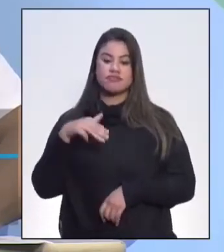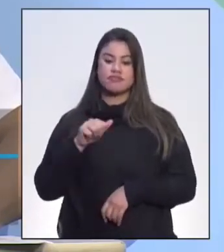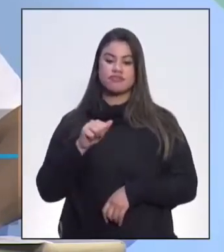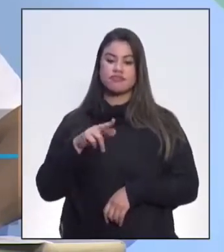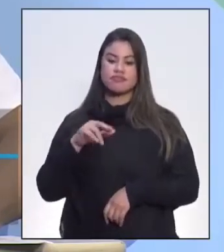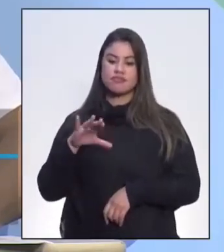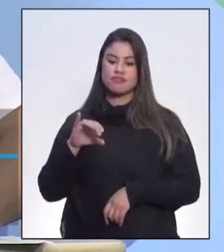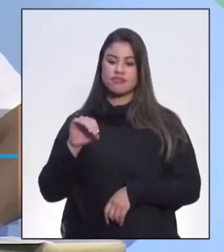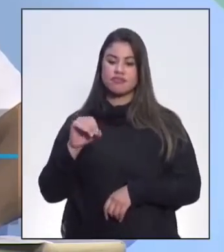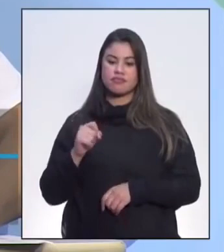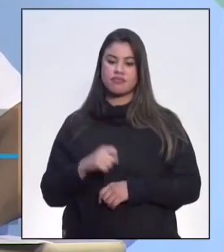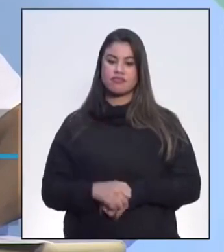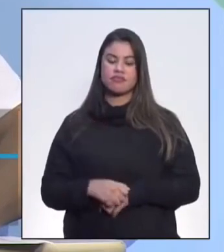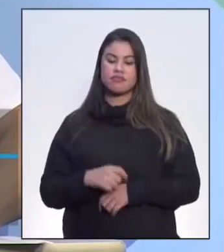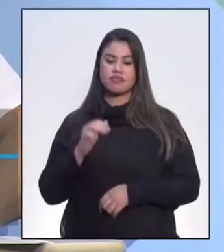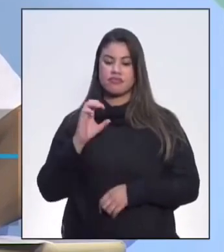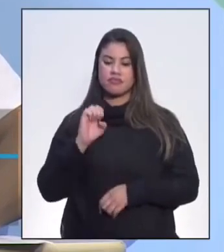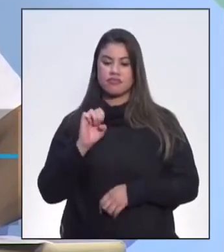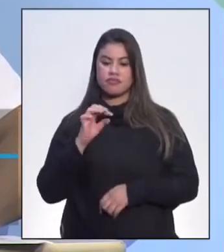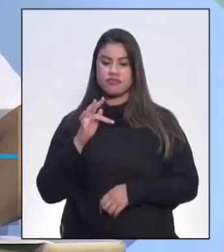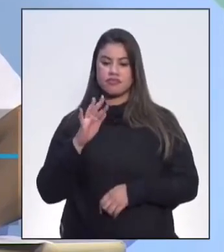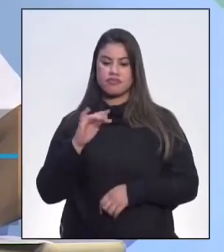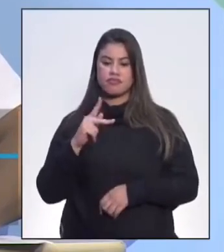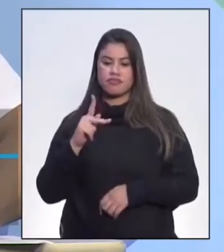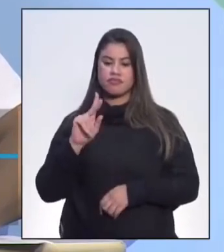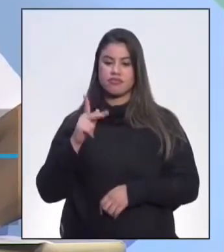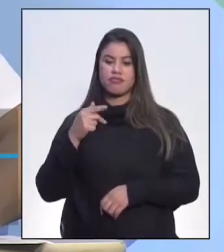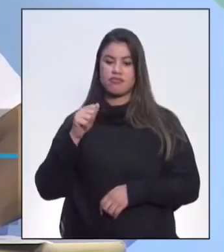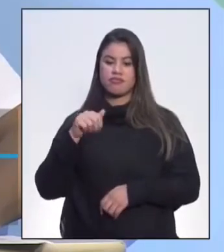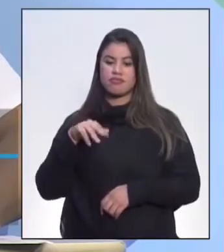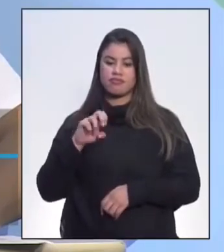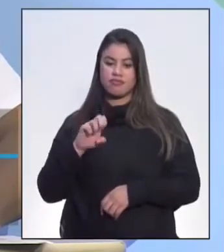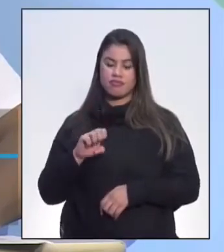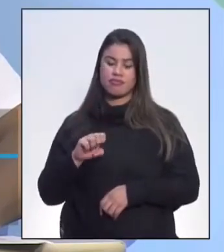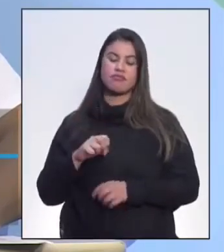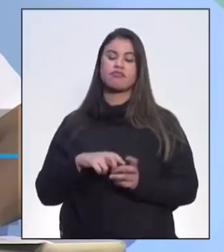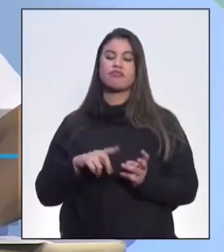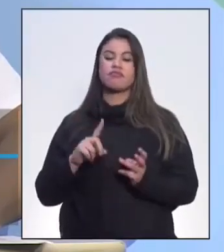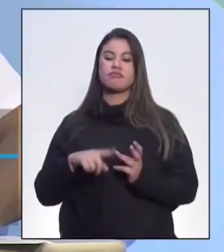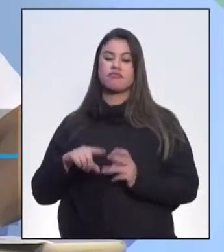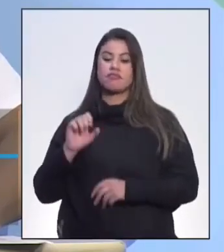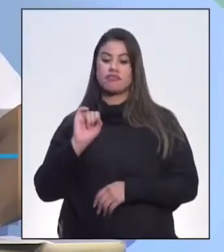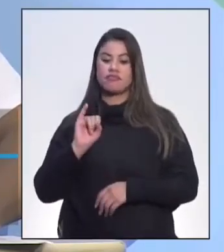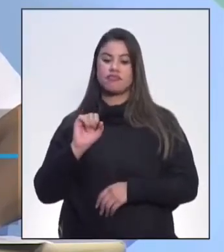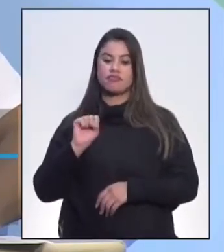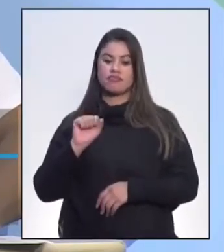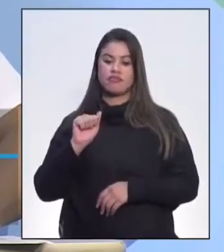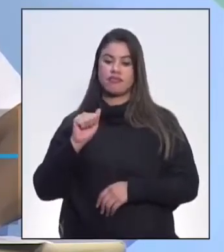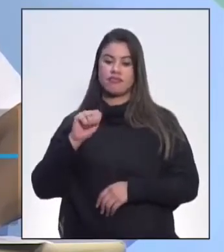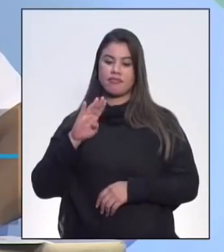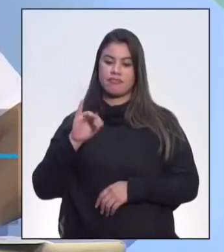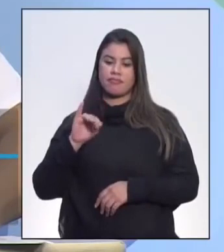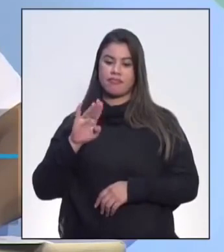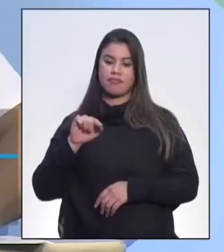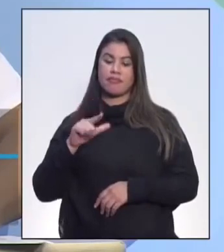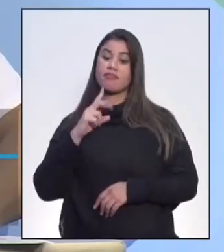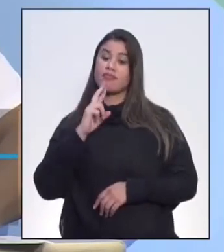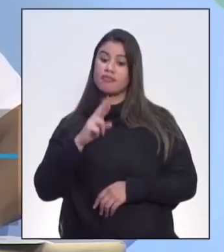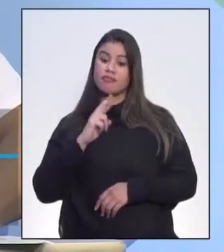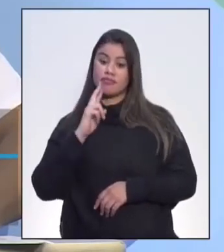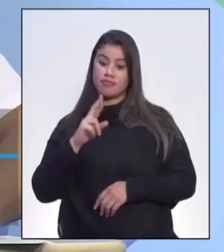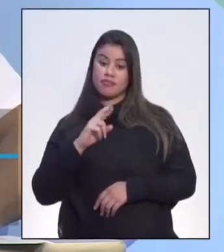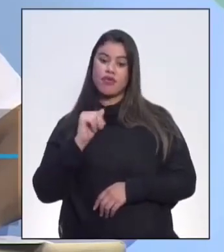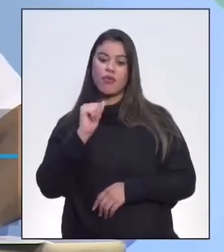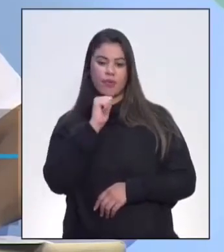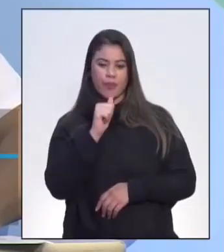Marcelo, escreveu Stephanie, aqui também Isabelle. E tem gente ainda participando, ó.